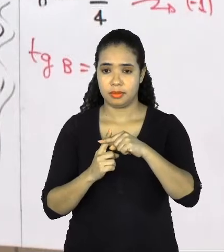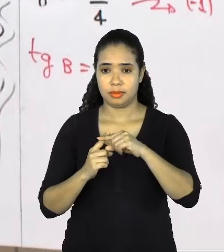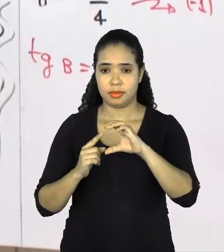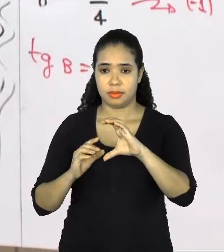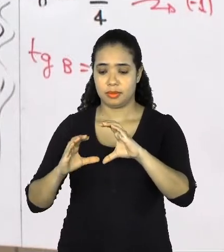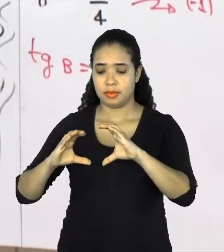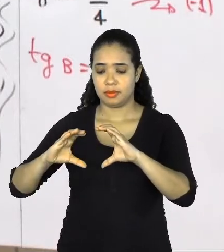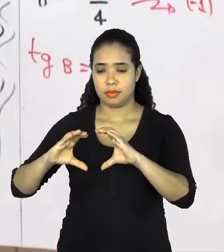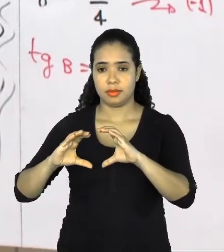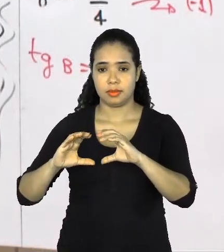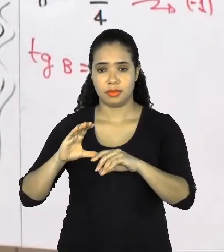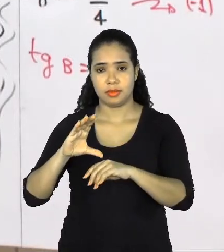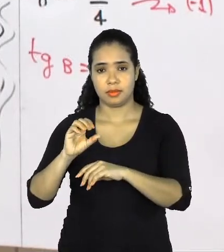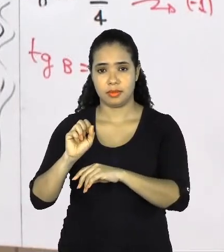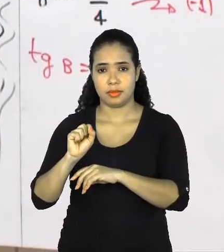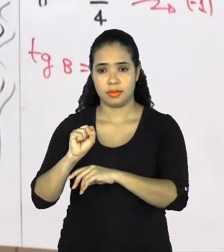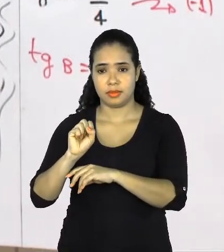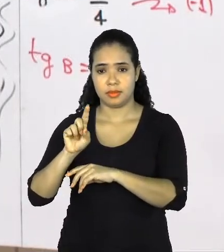4/5.